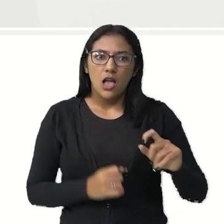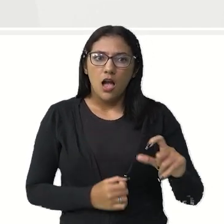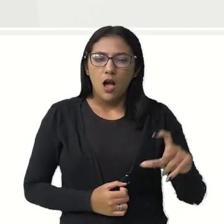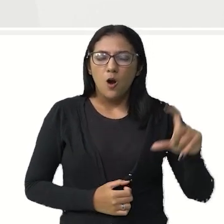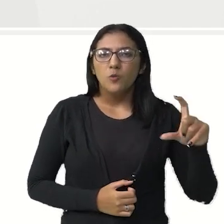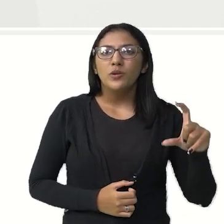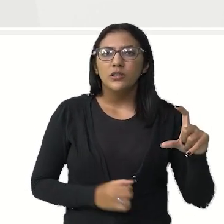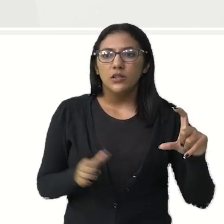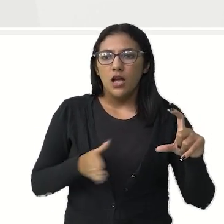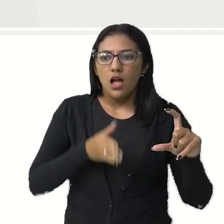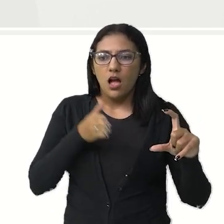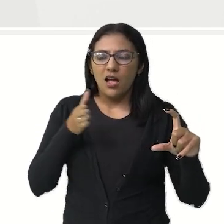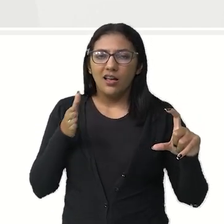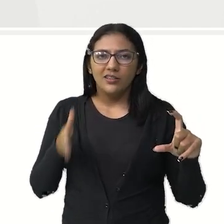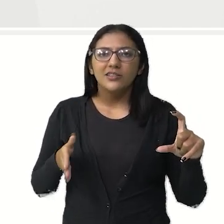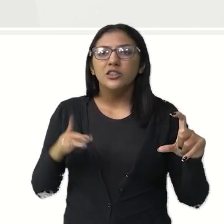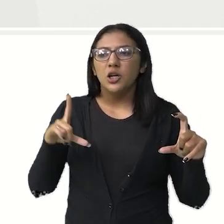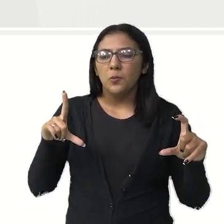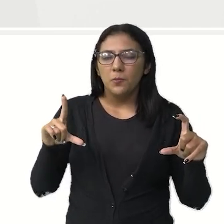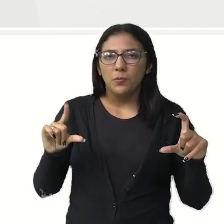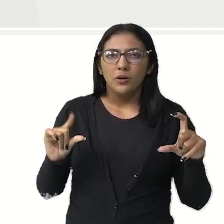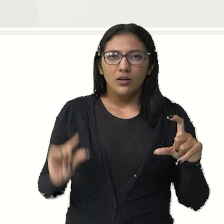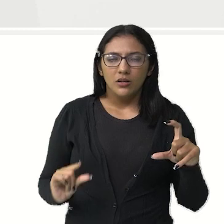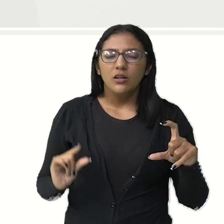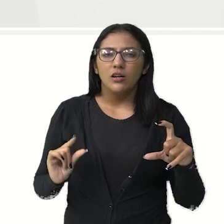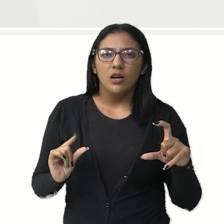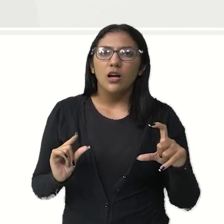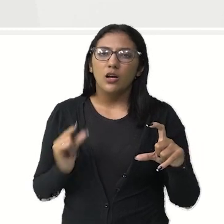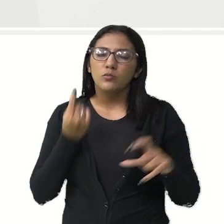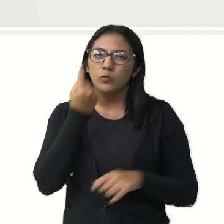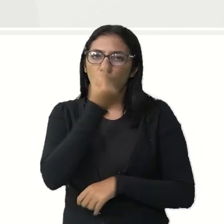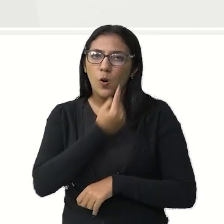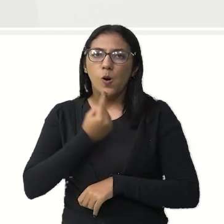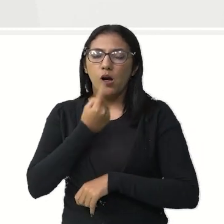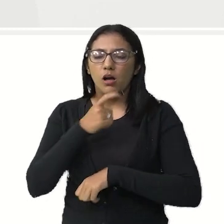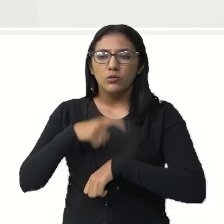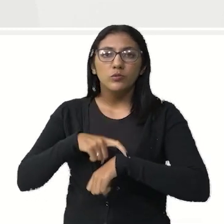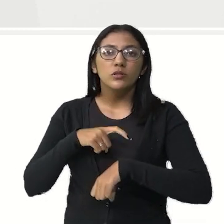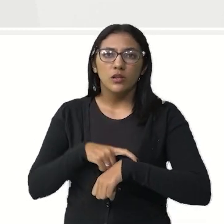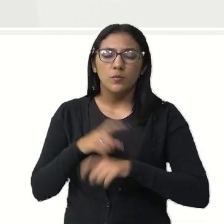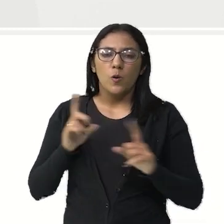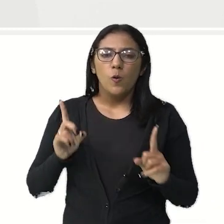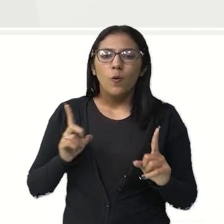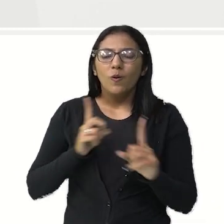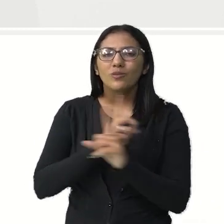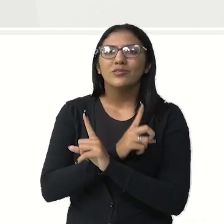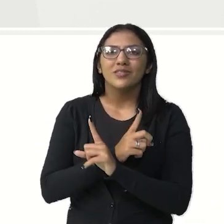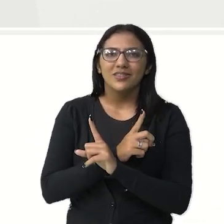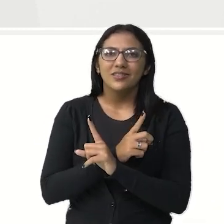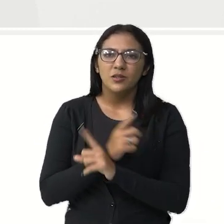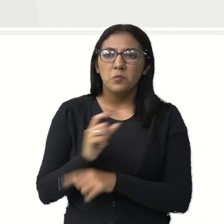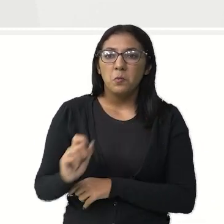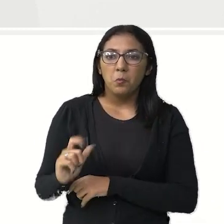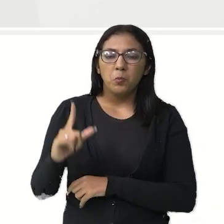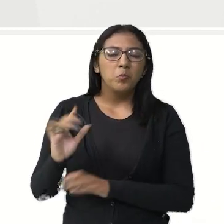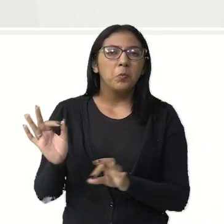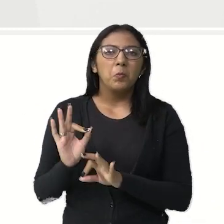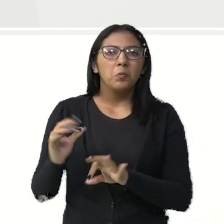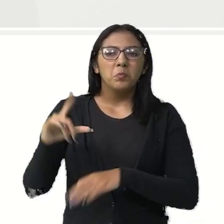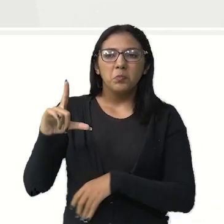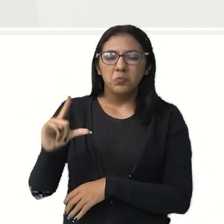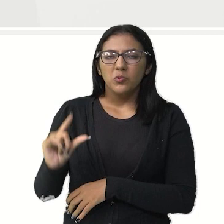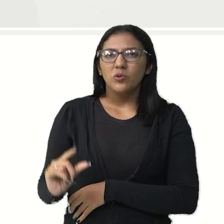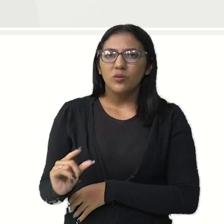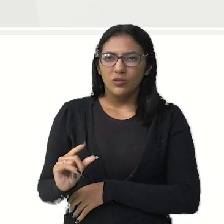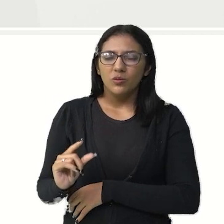lado, do outro lado vai ocorrer, então, um sentido inverso, né? Em vez de crescer junto, ele vai